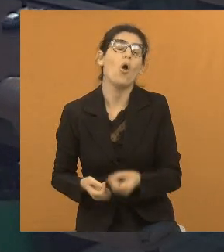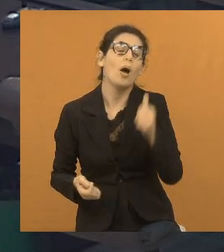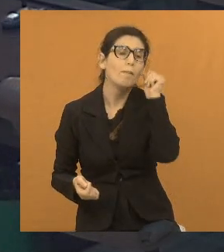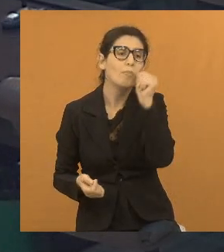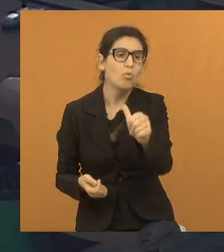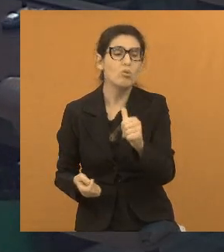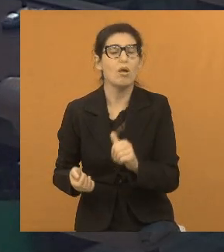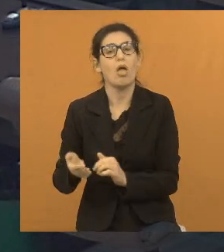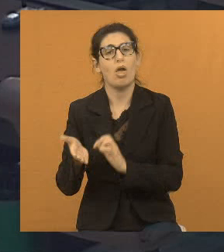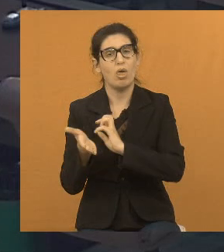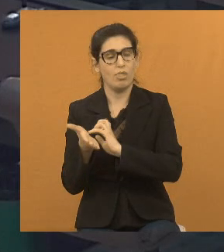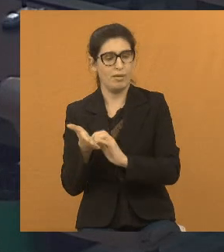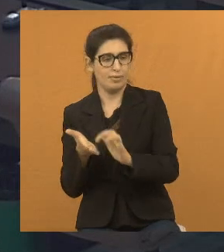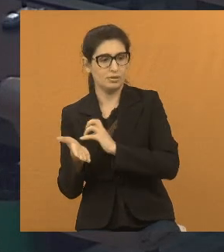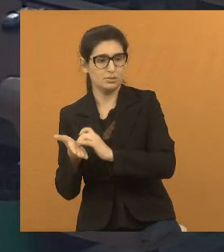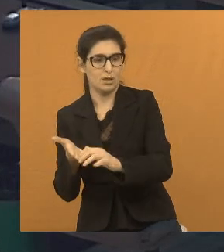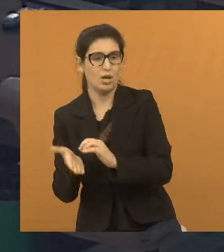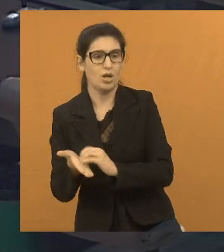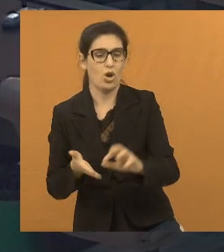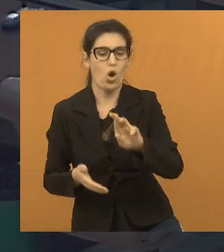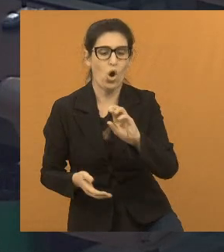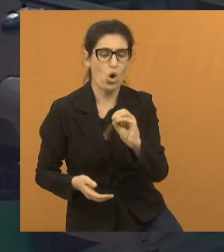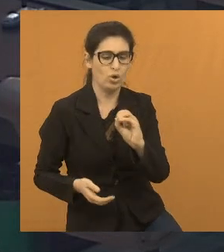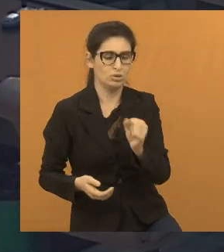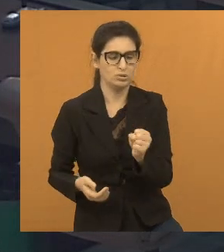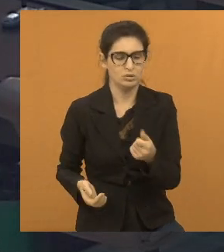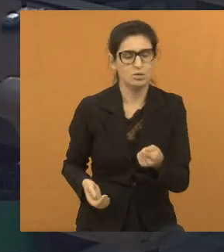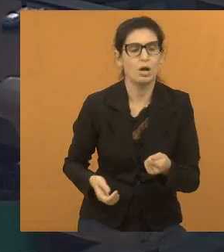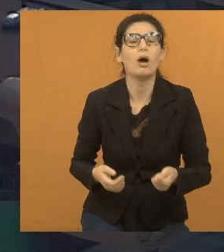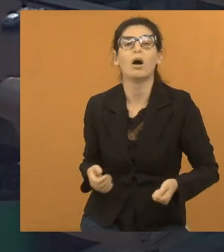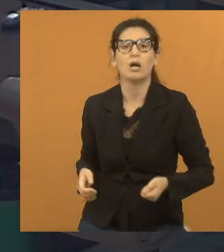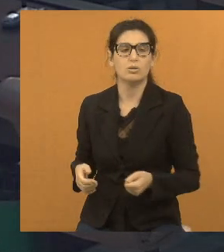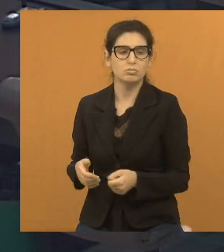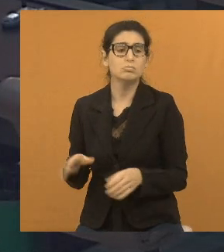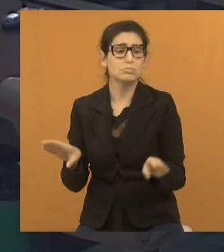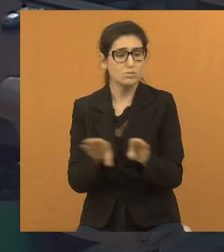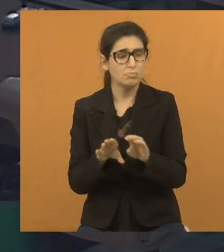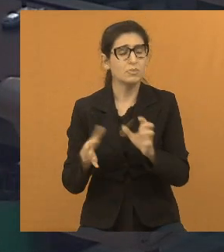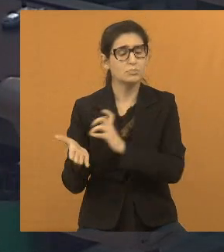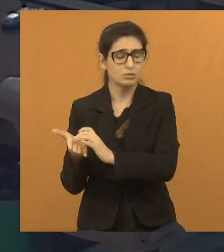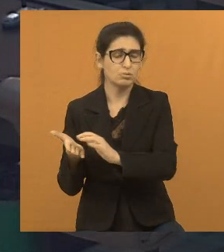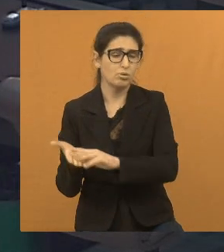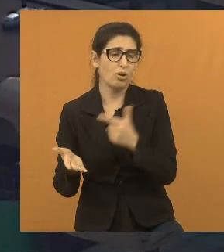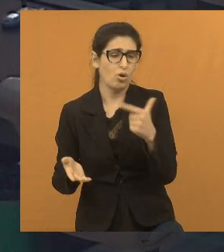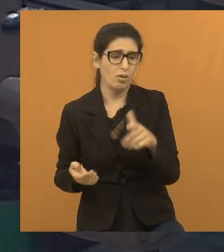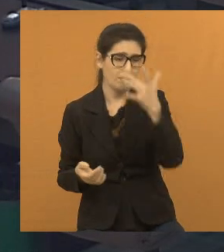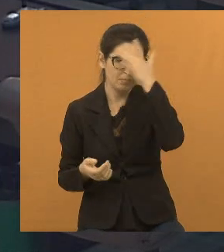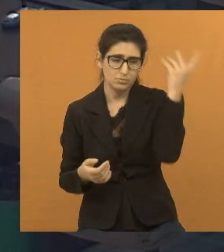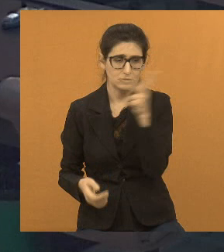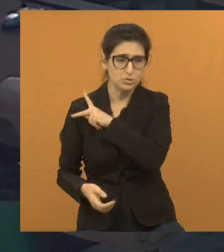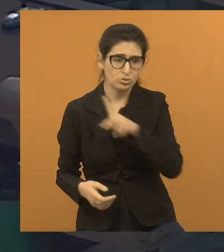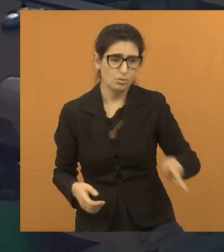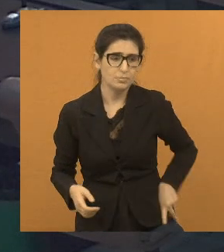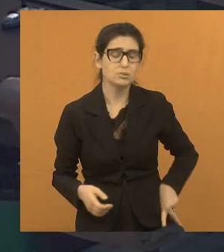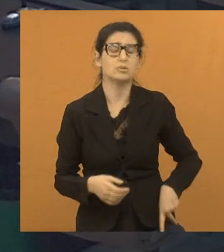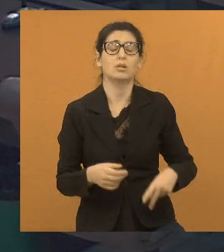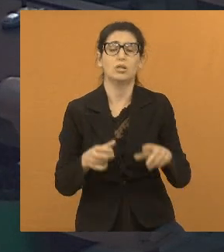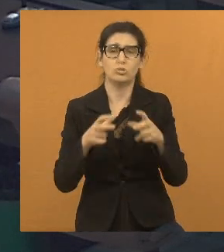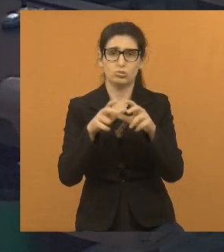Rosa Sasaki, secretária de Planejamento e presidente desta audiência pública.